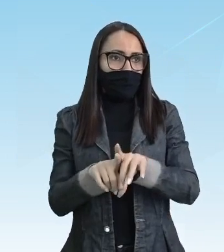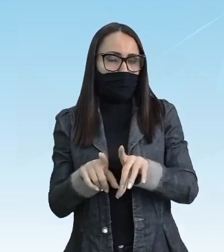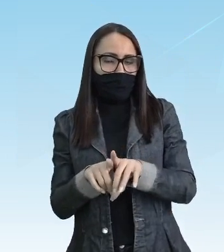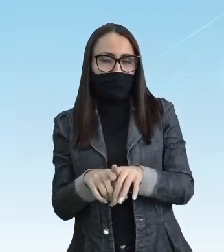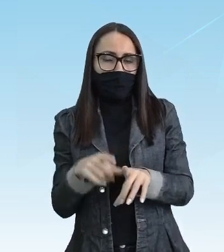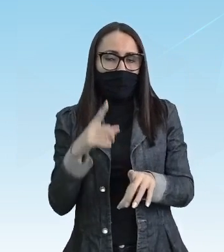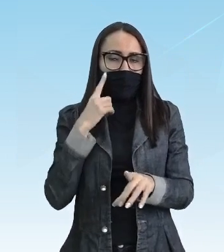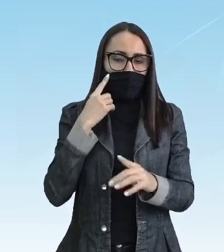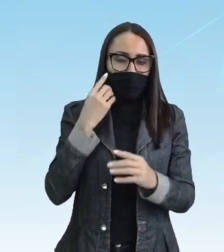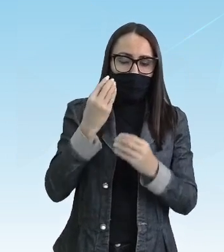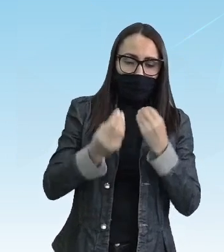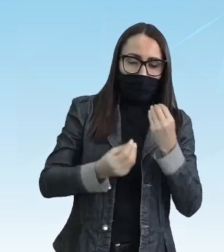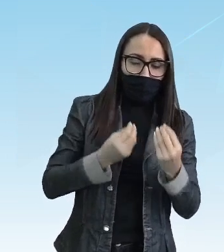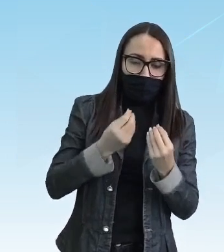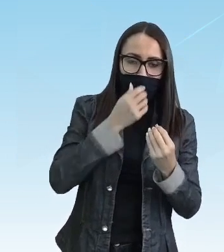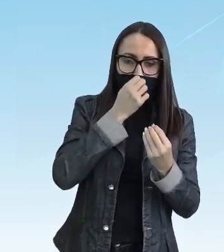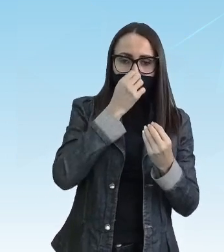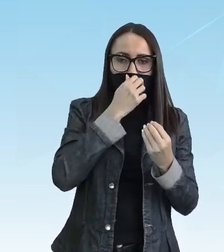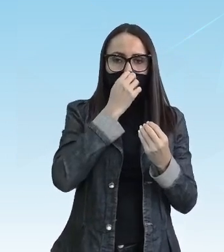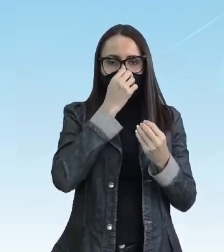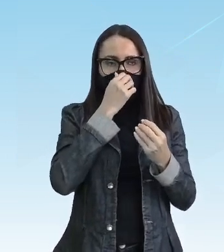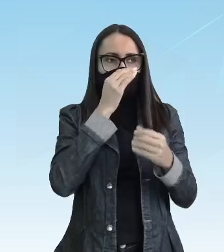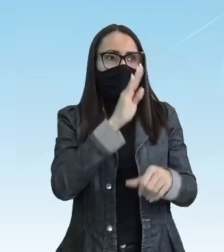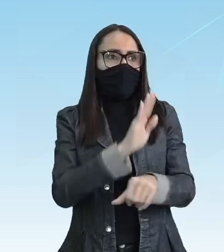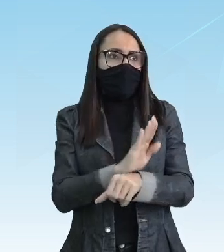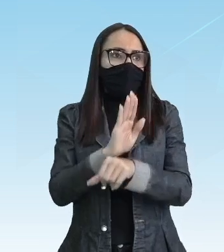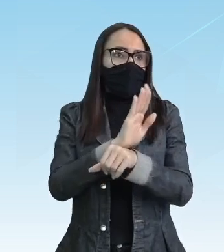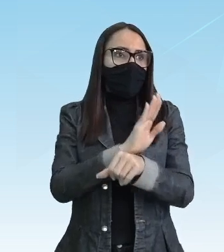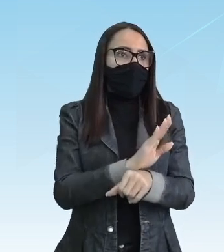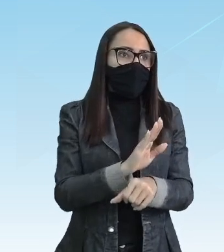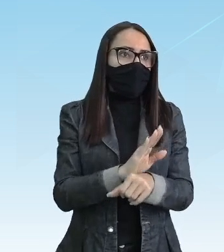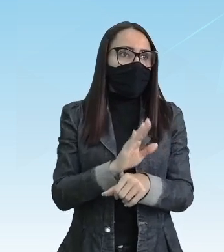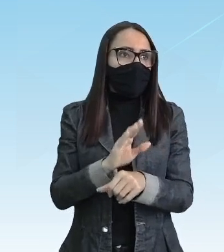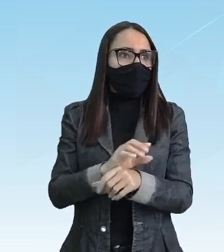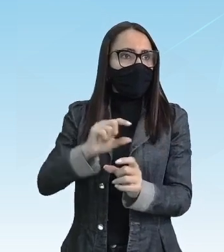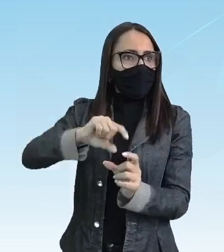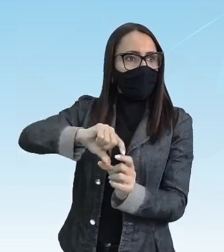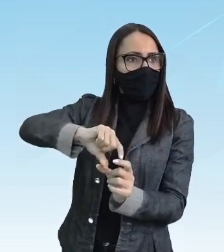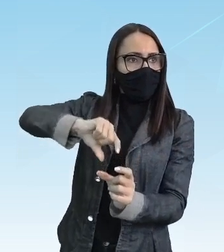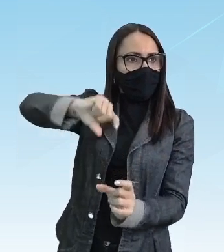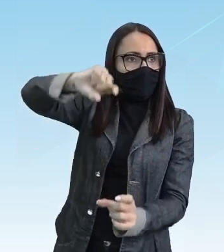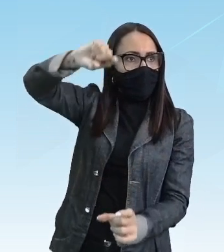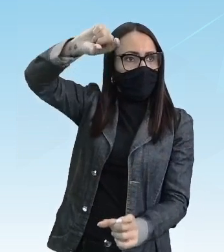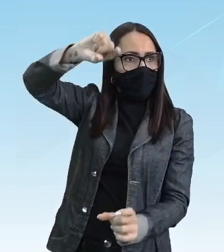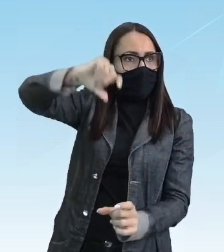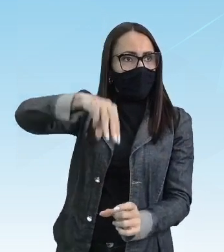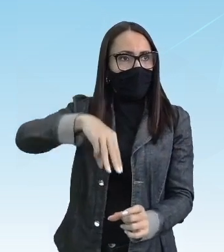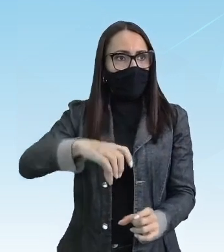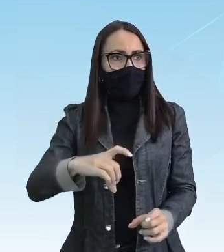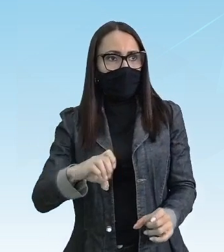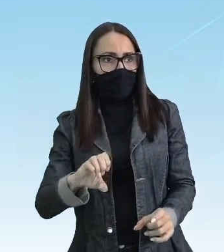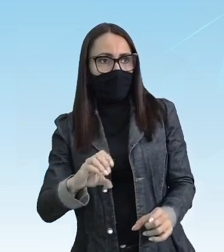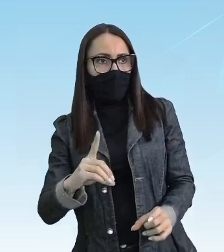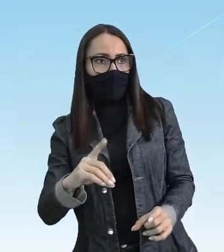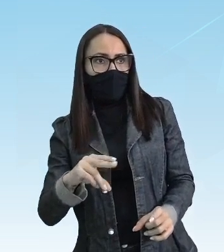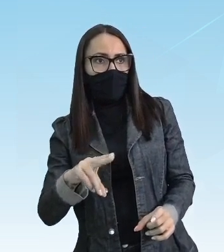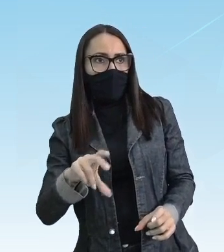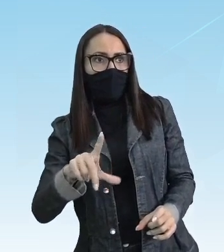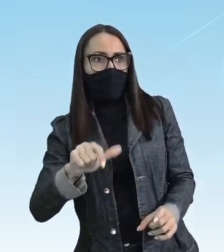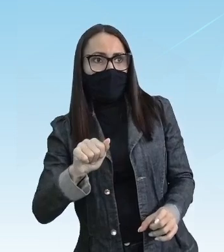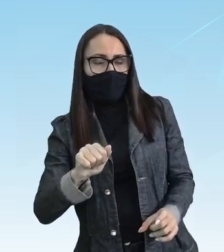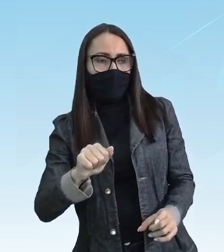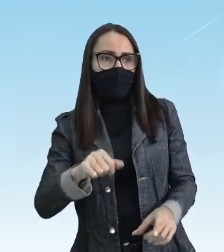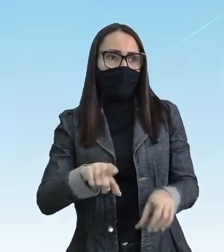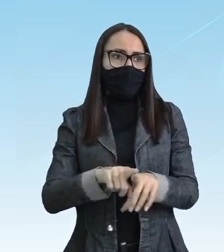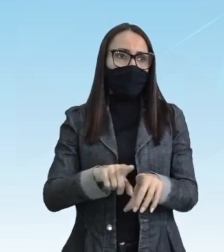da produção ou da proteção da medula espinhal e da caixa torácica, na proteção